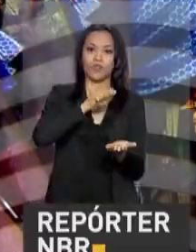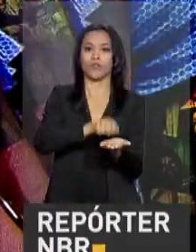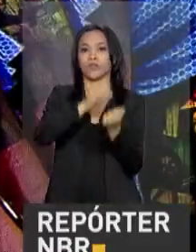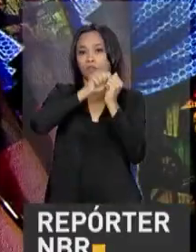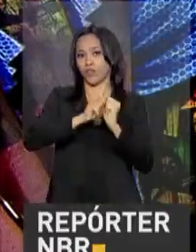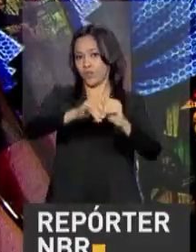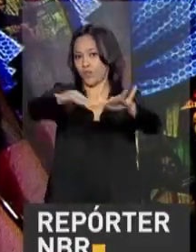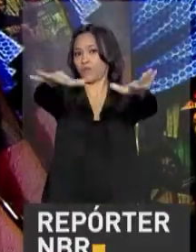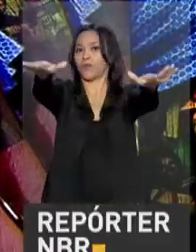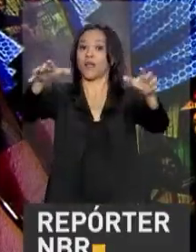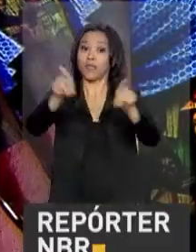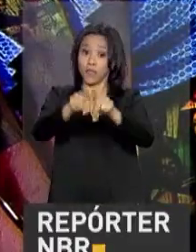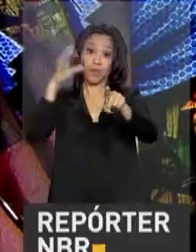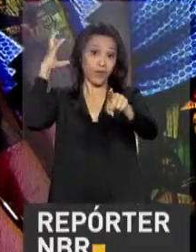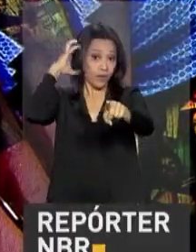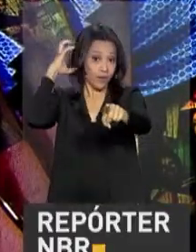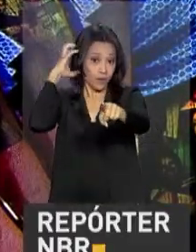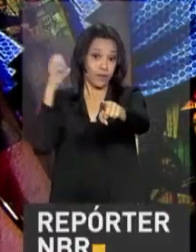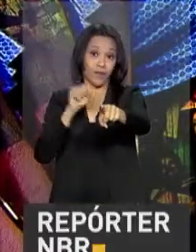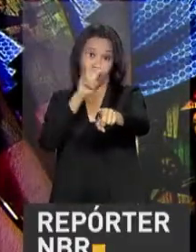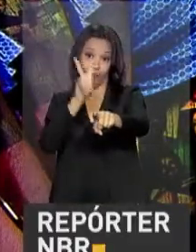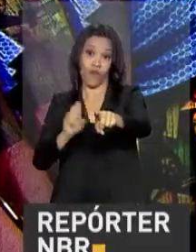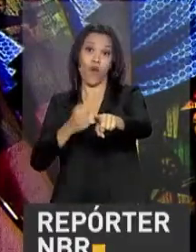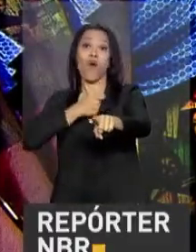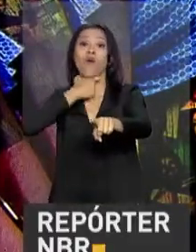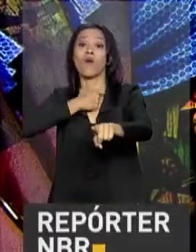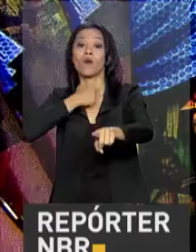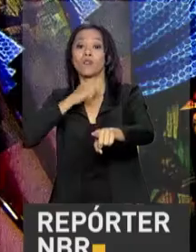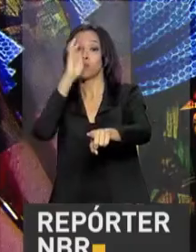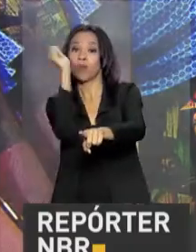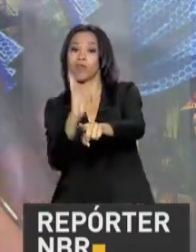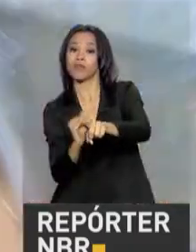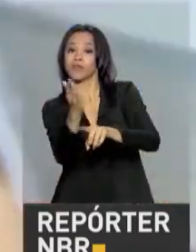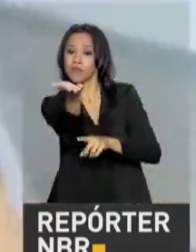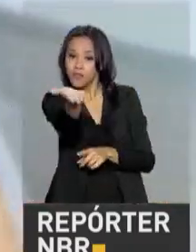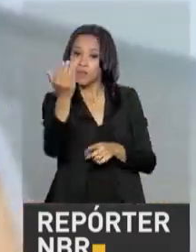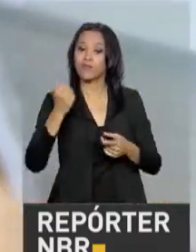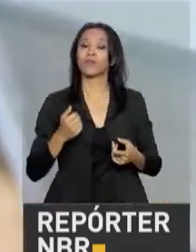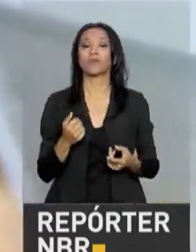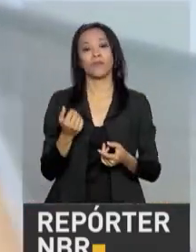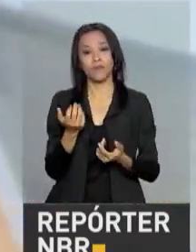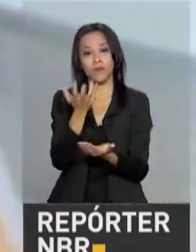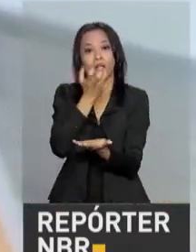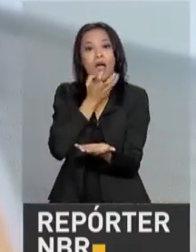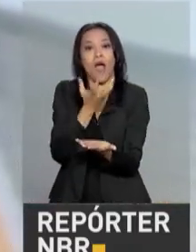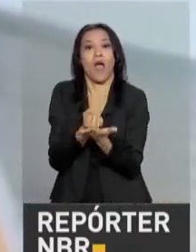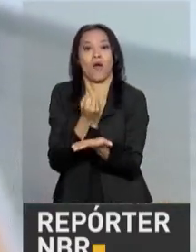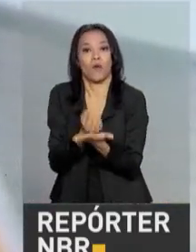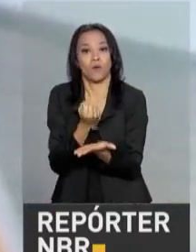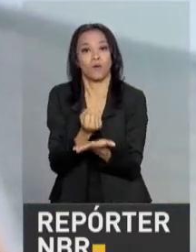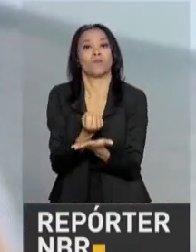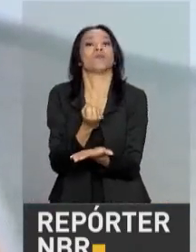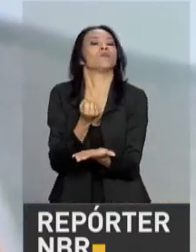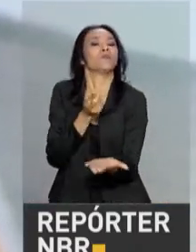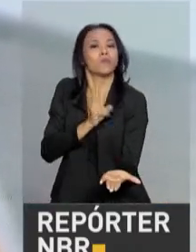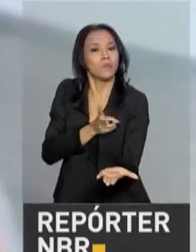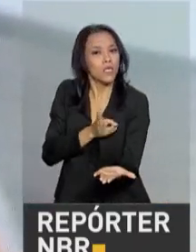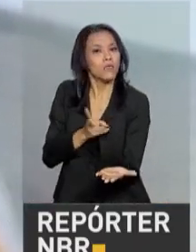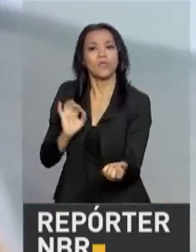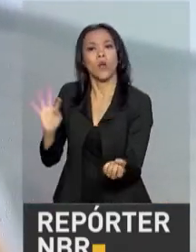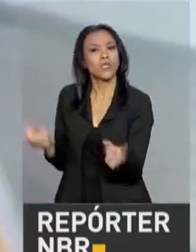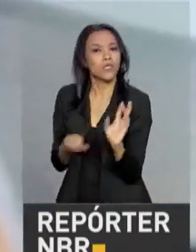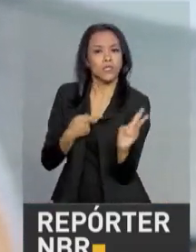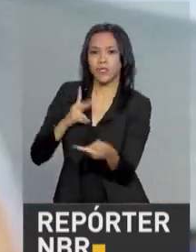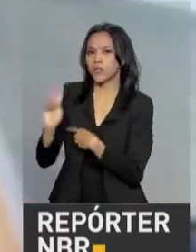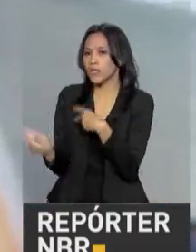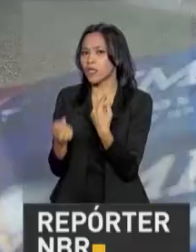e publicizar os atos oficiais. Disponibilizando por meio de áudio os mesmos atos governamentais